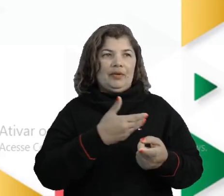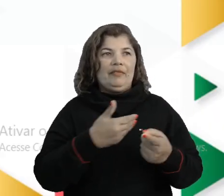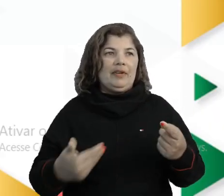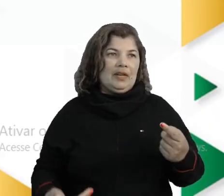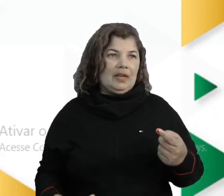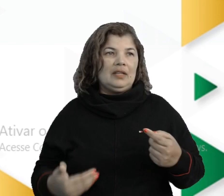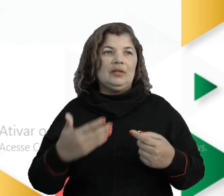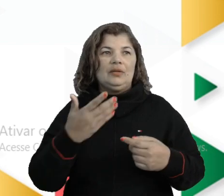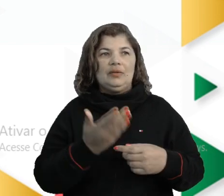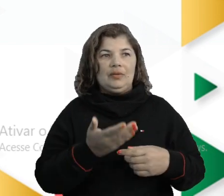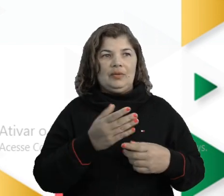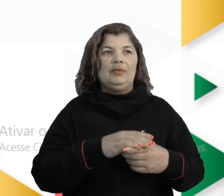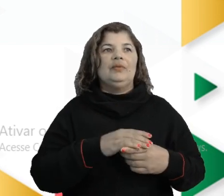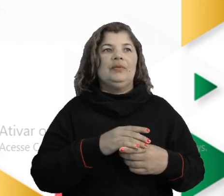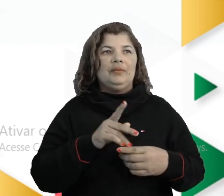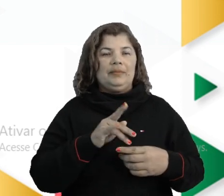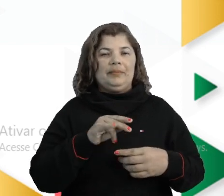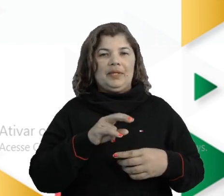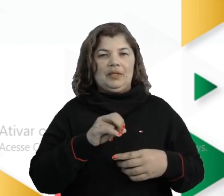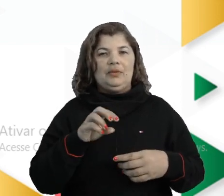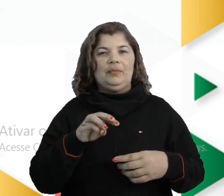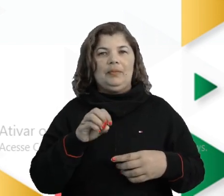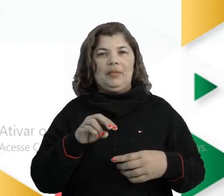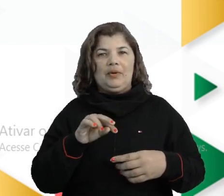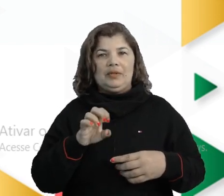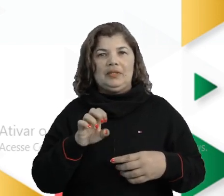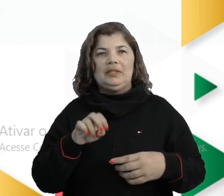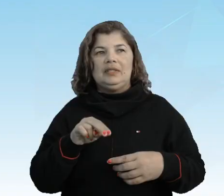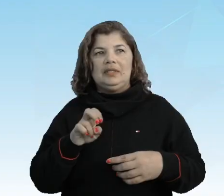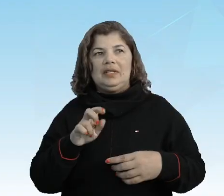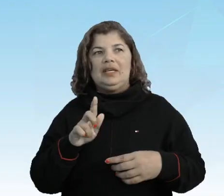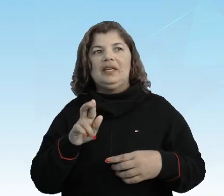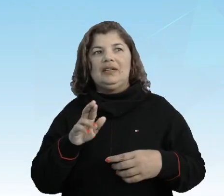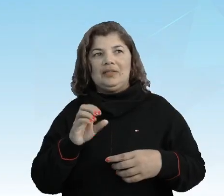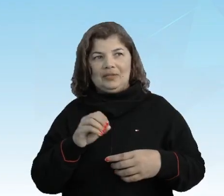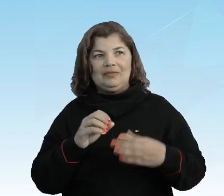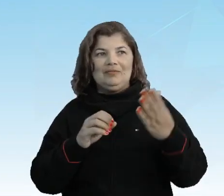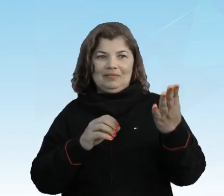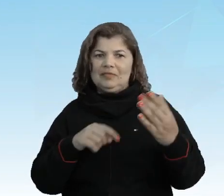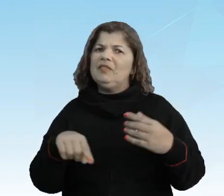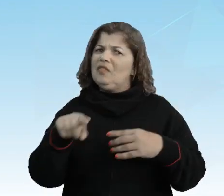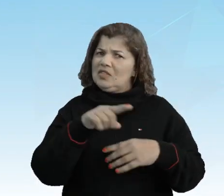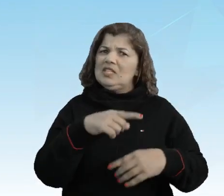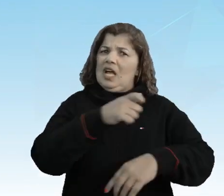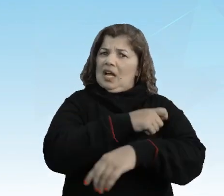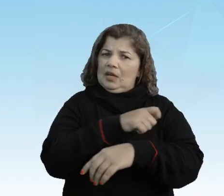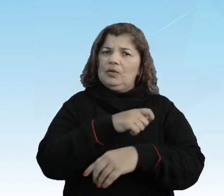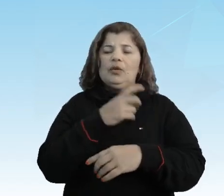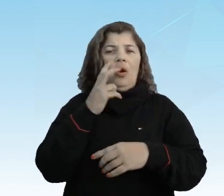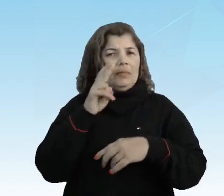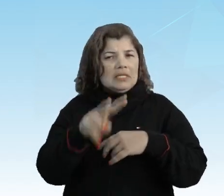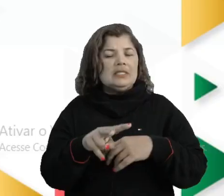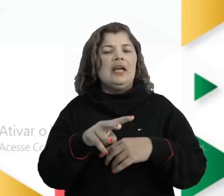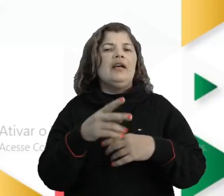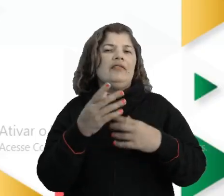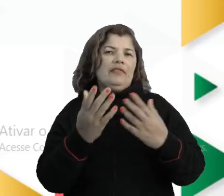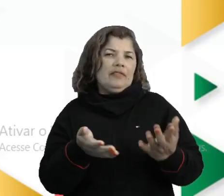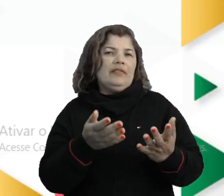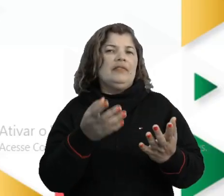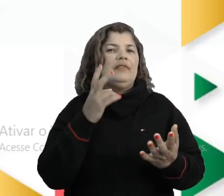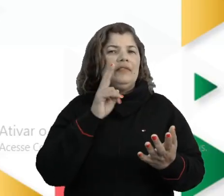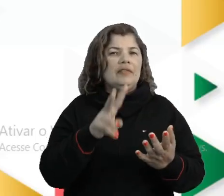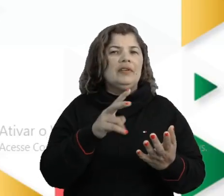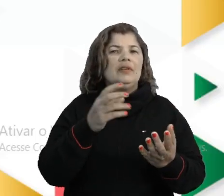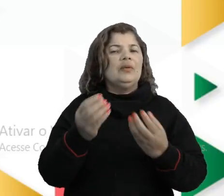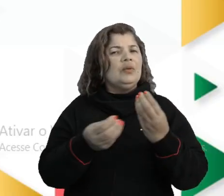né? governador Pinto de Montenegro. Certo? Olha aí, figuras que eu gostaria que o Isso. estudante observasse. Mais uma vez, por favor, veja